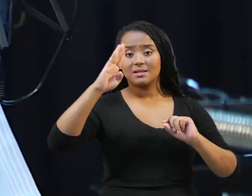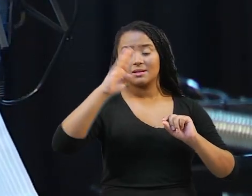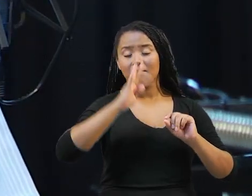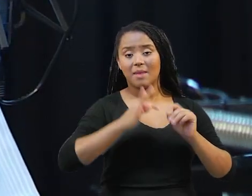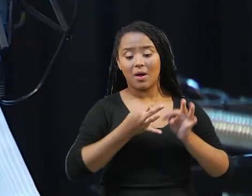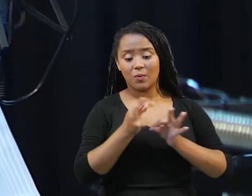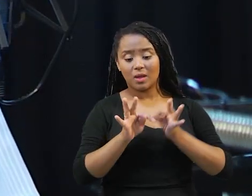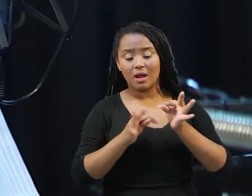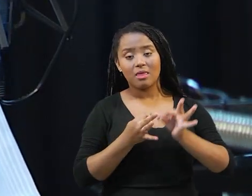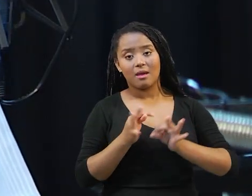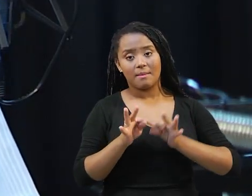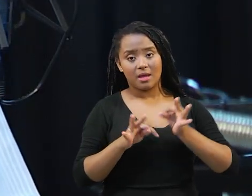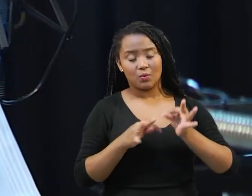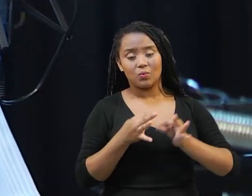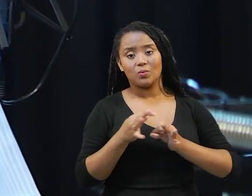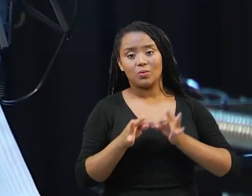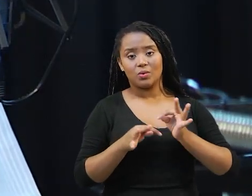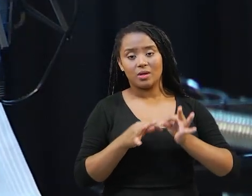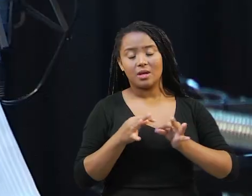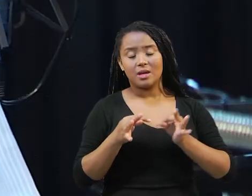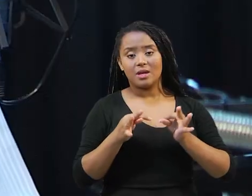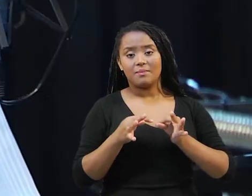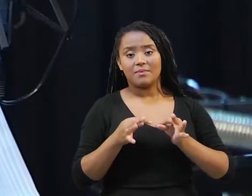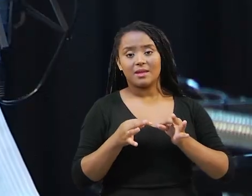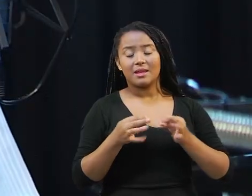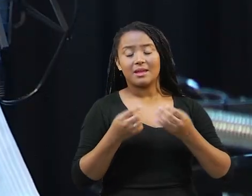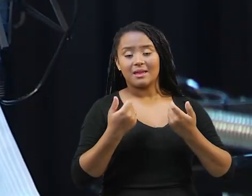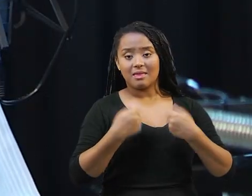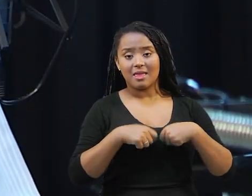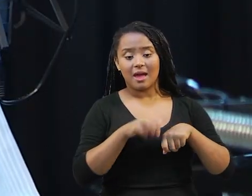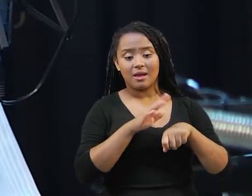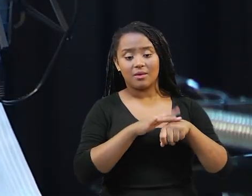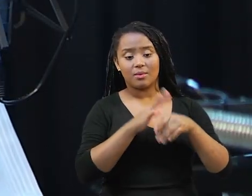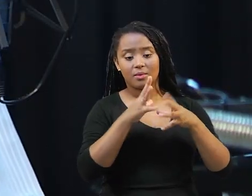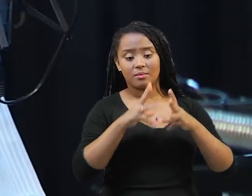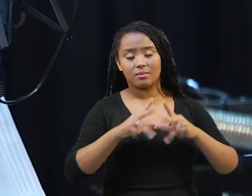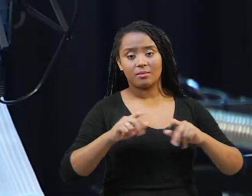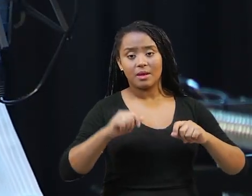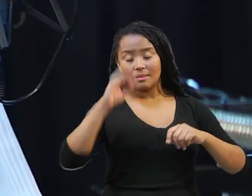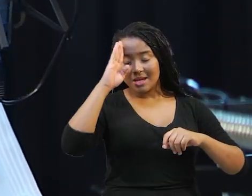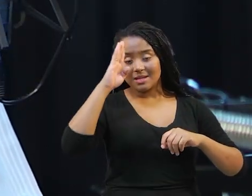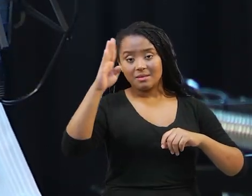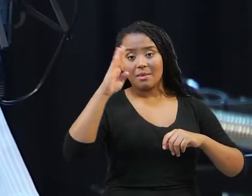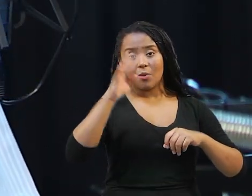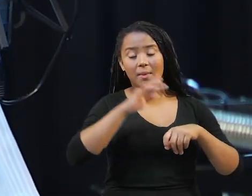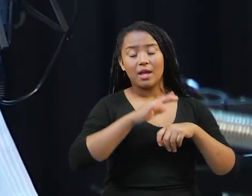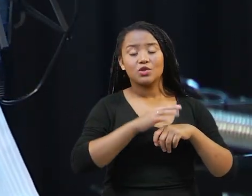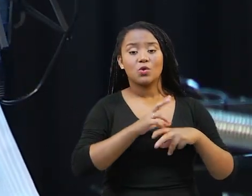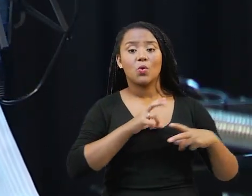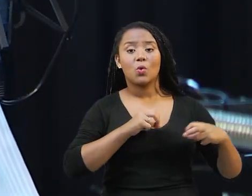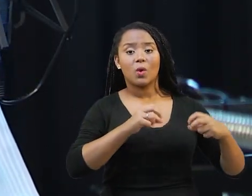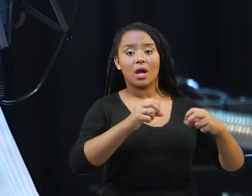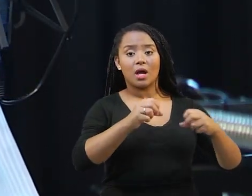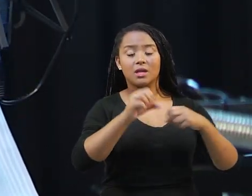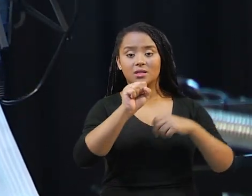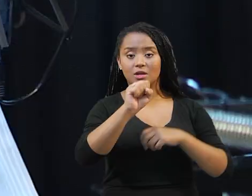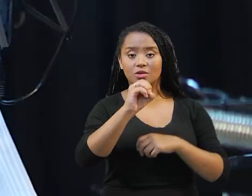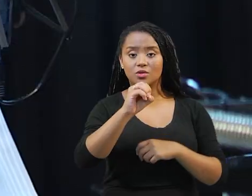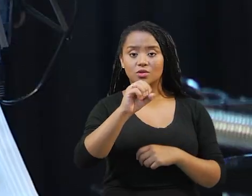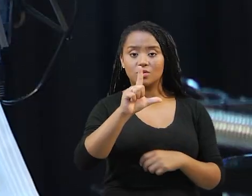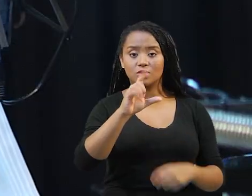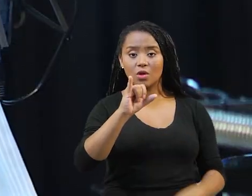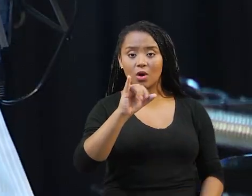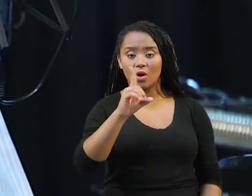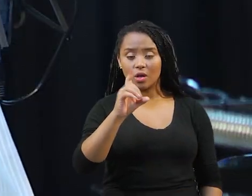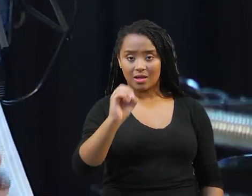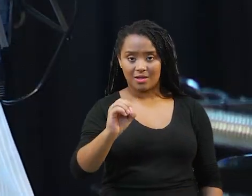que nós temos, ainda é um principal tratamento que pode permitir a cura de um câncer, principalmente câncer sólido,